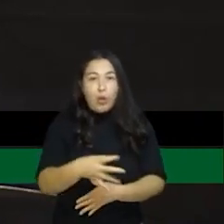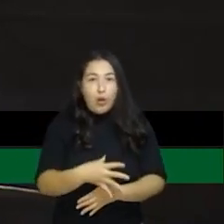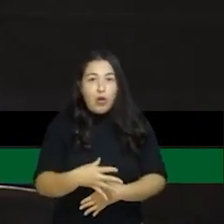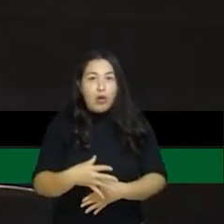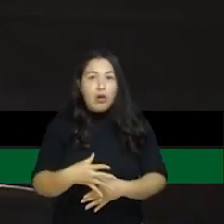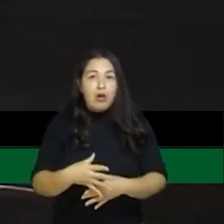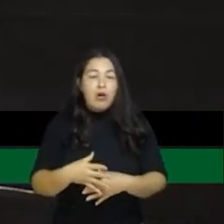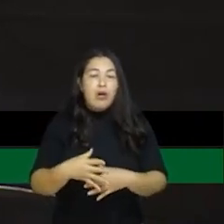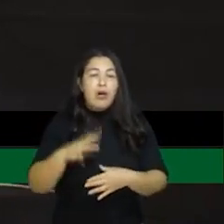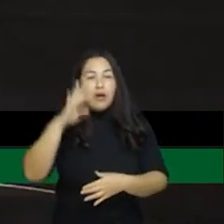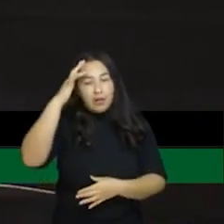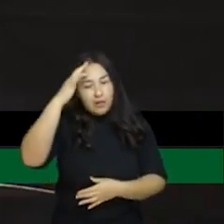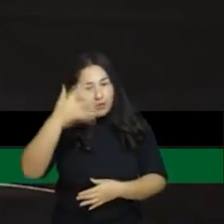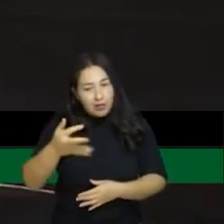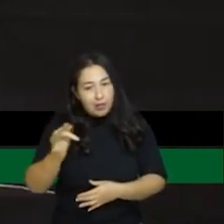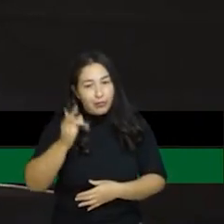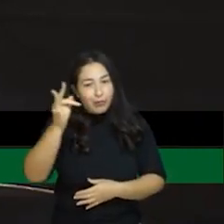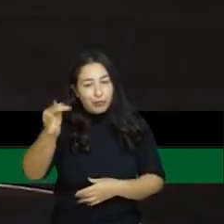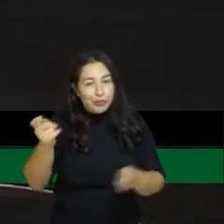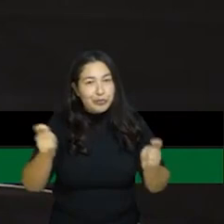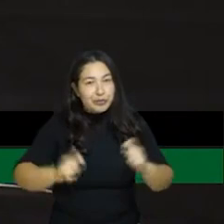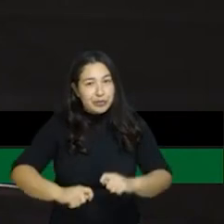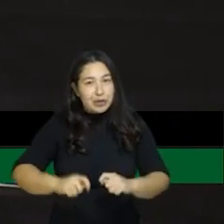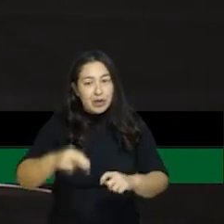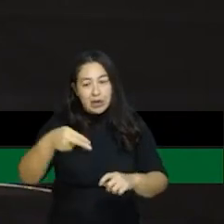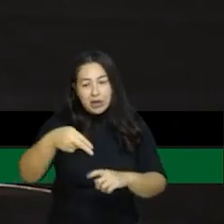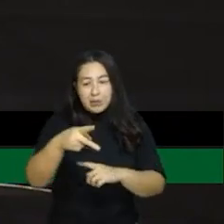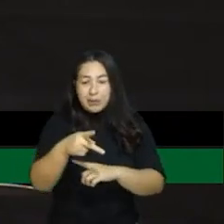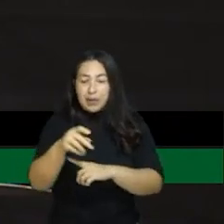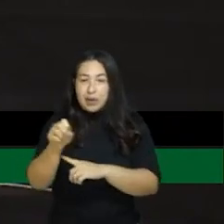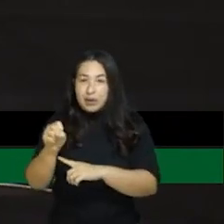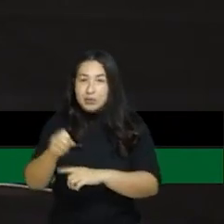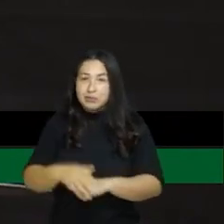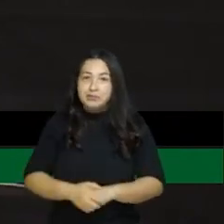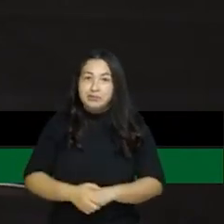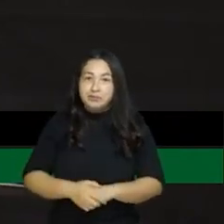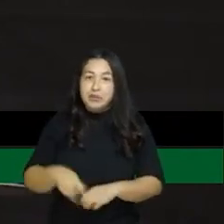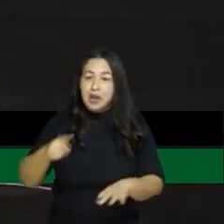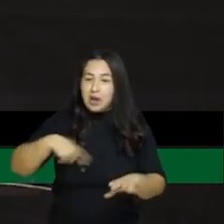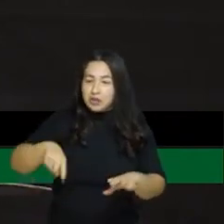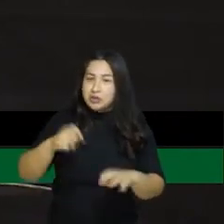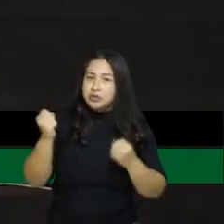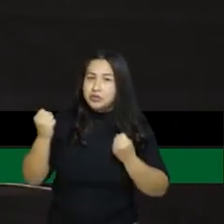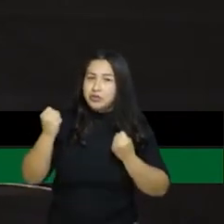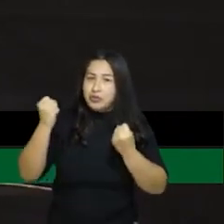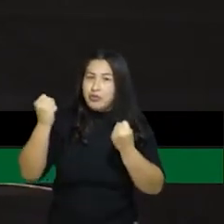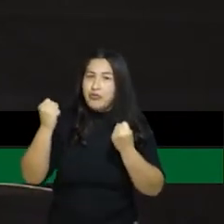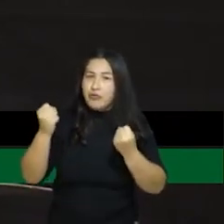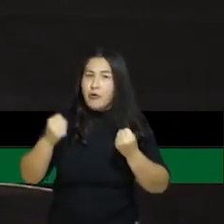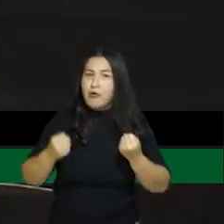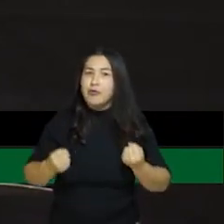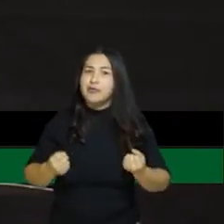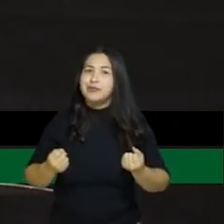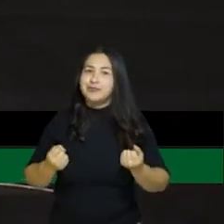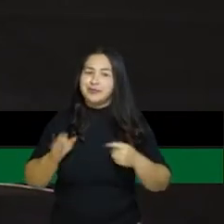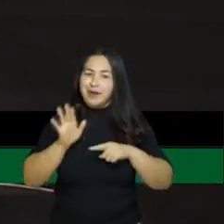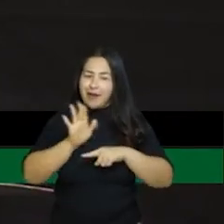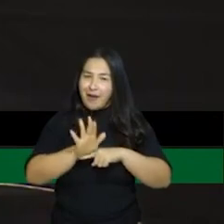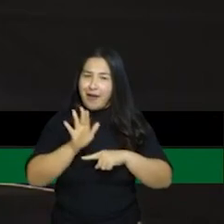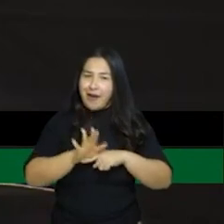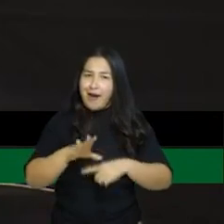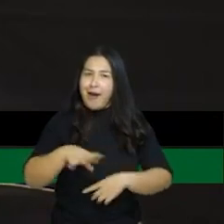melhor resultado para as MPS. Somos acolhedores, fortes e vibrantes,